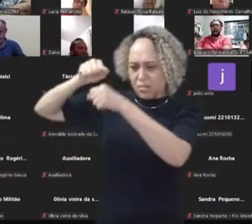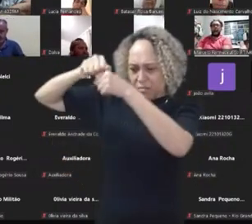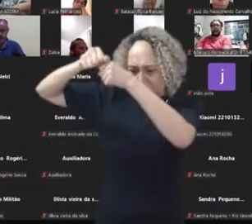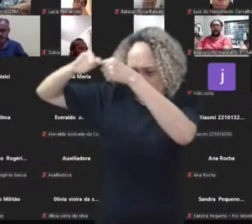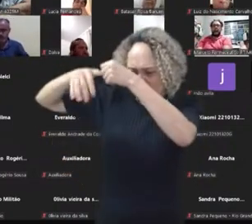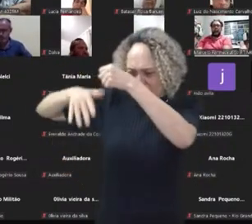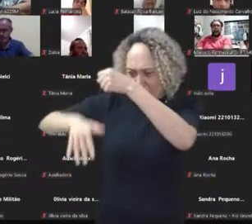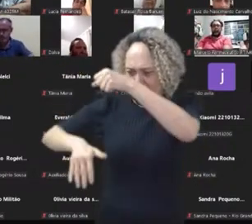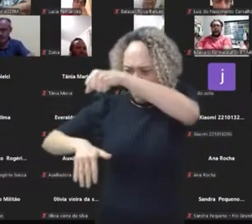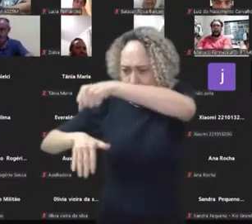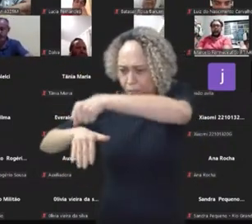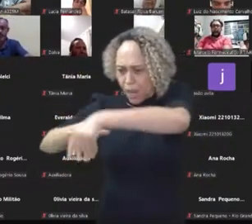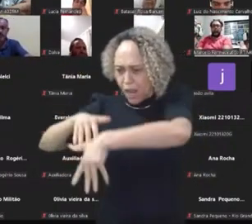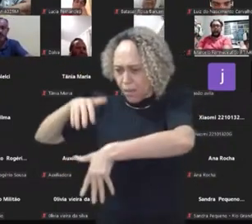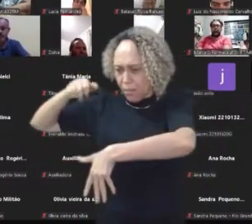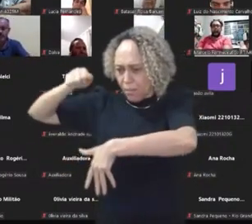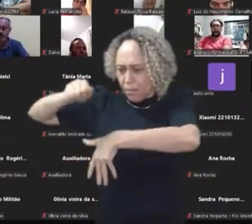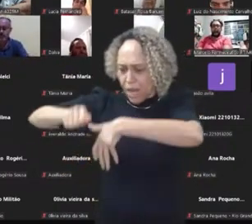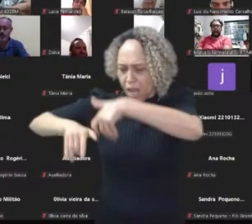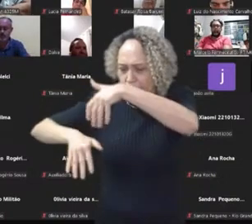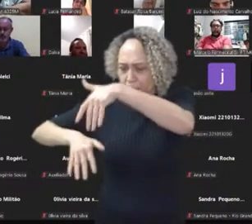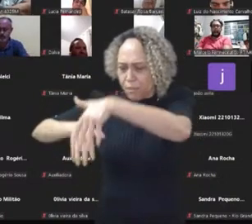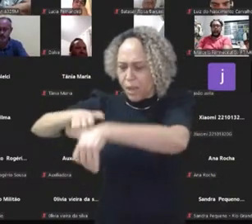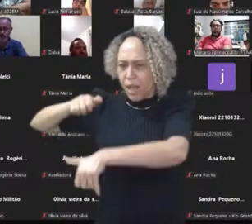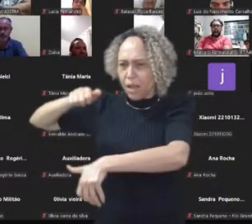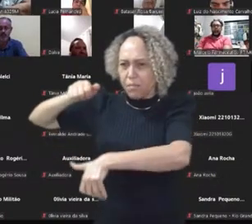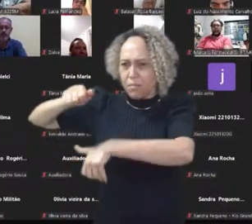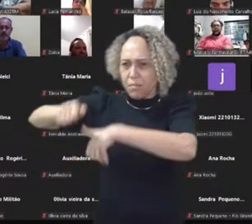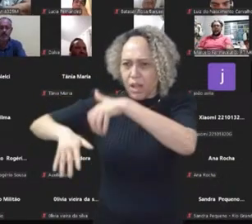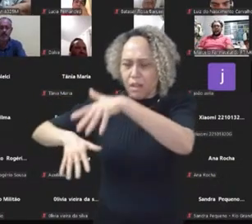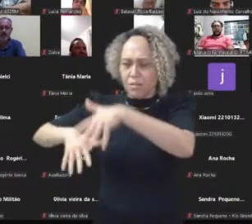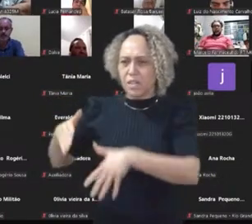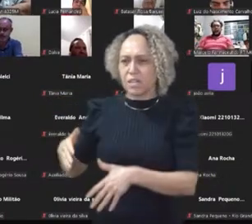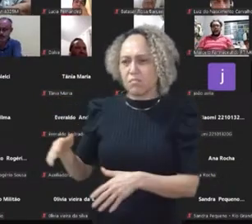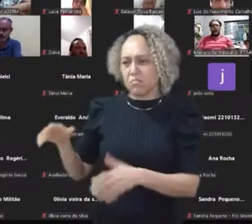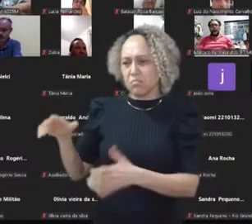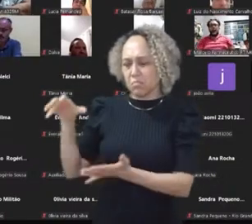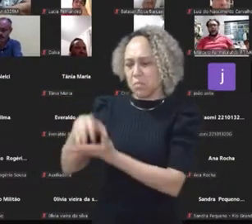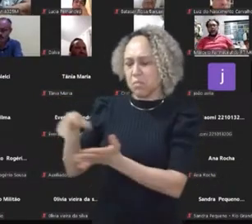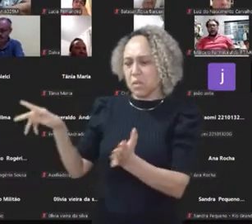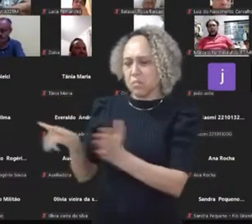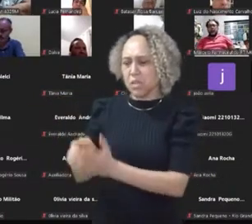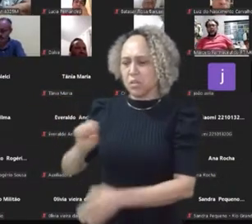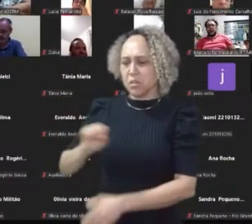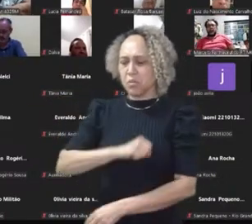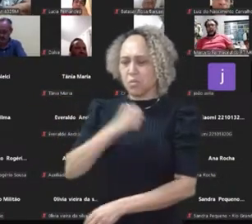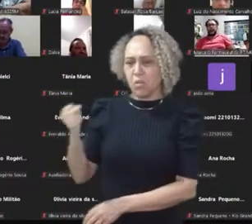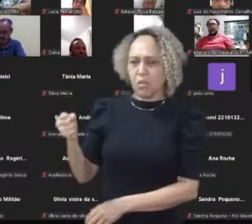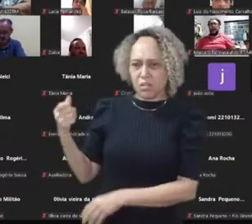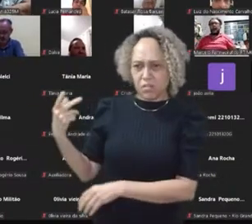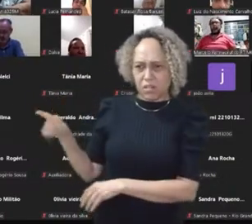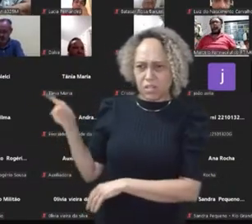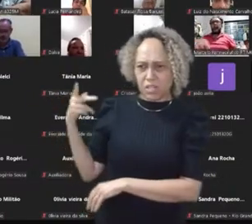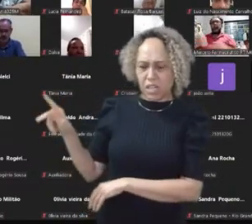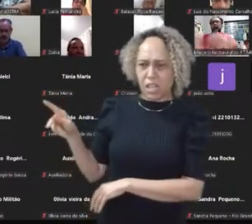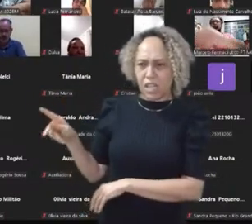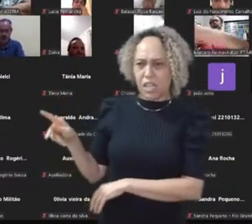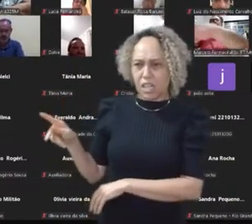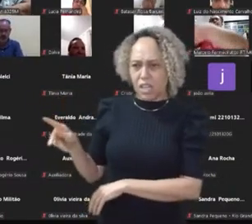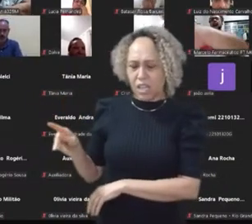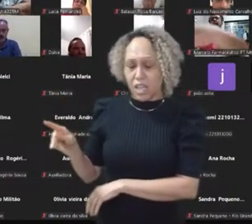do de quem a gente chama aí de gabinete do ódio aliás eles mesmo se autodenominavam gabinete do ódio e aí eles passavam para os